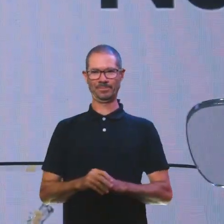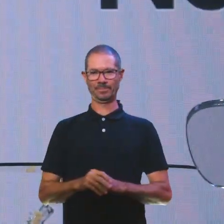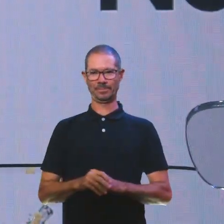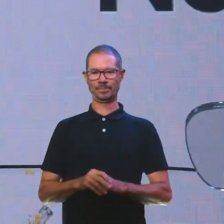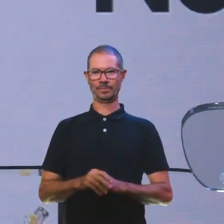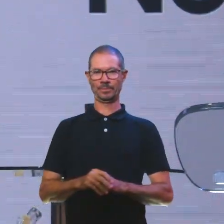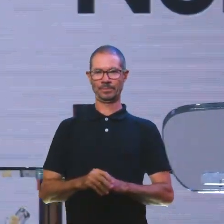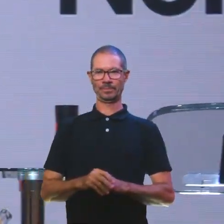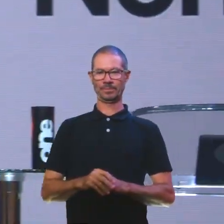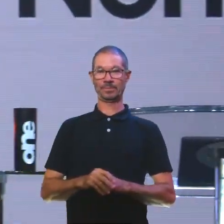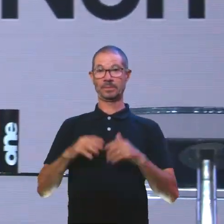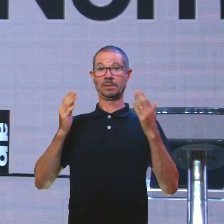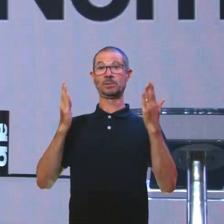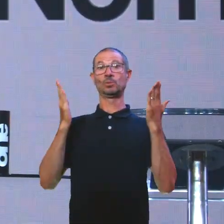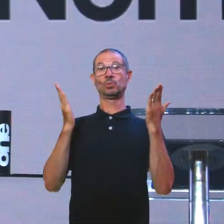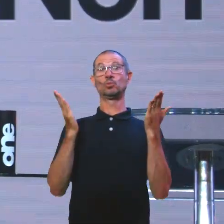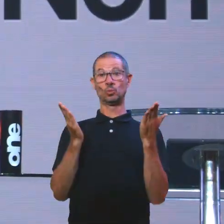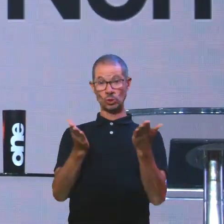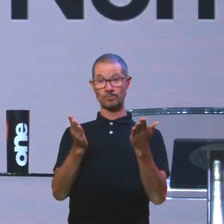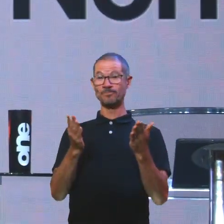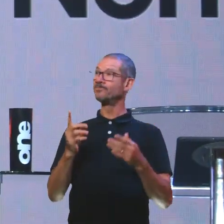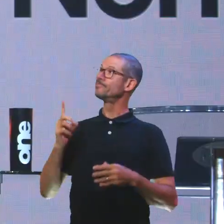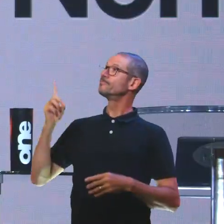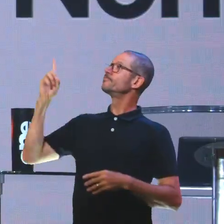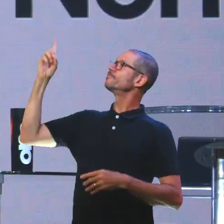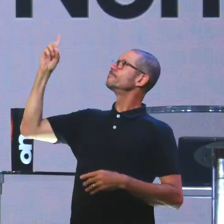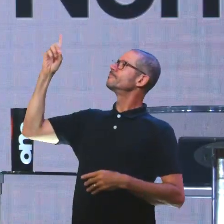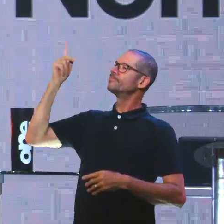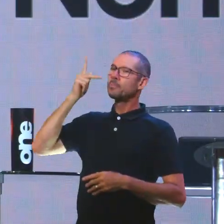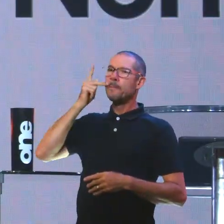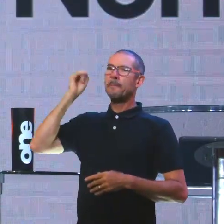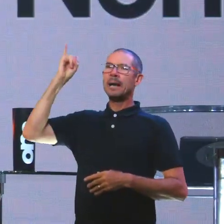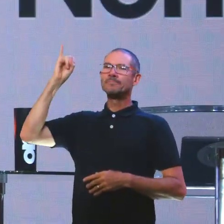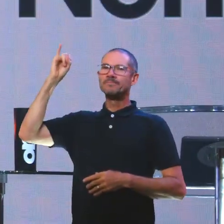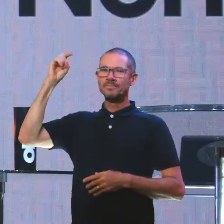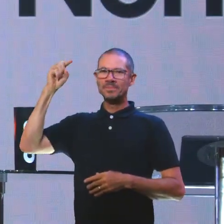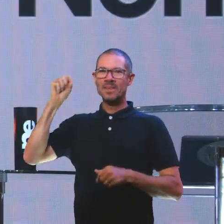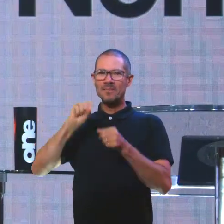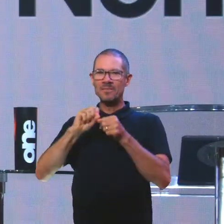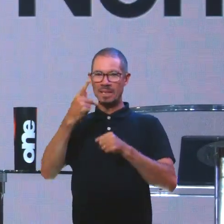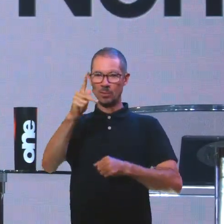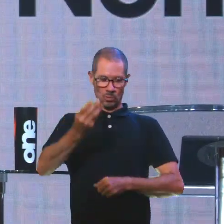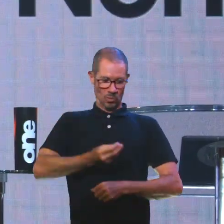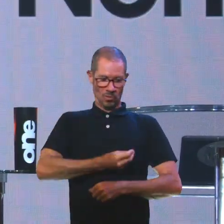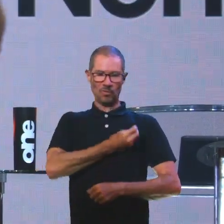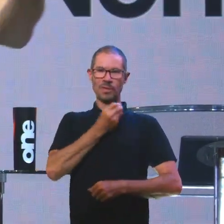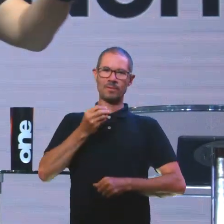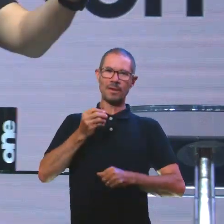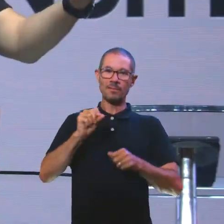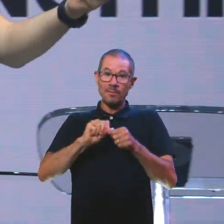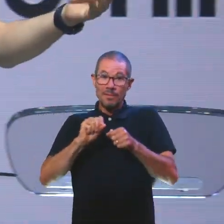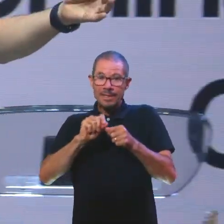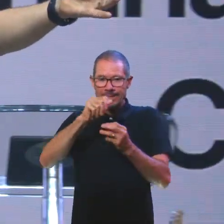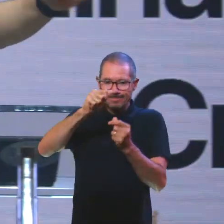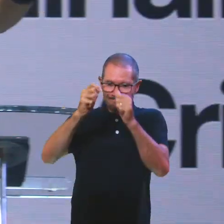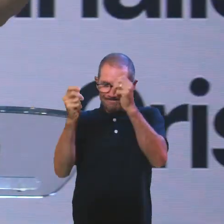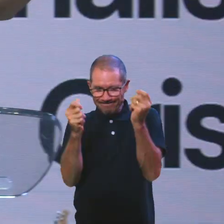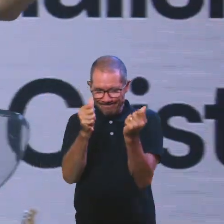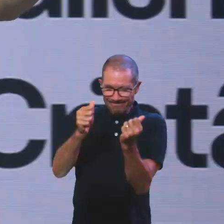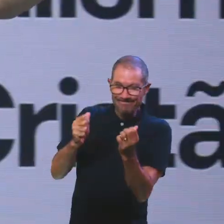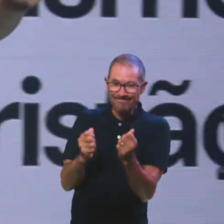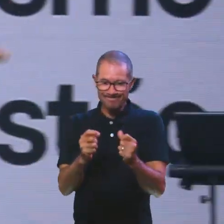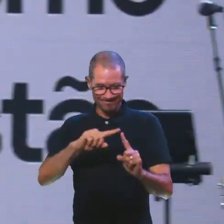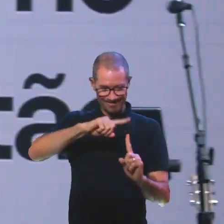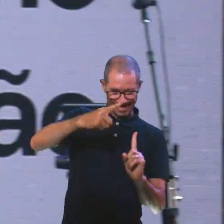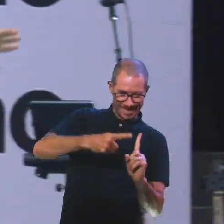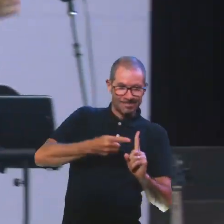Mas hoje Ele está aqui dizendo assim: olha, eu sou o teu Pai, fui eu que te criei, fui eu que te formei, fui eu que te planejei. Não importa